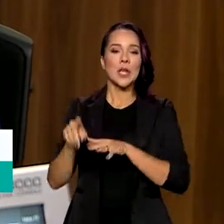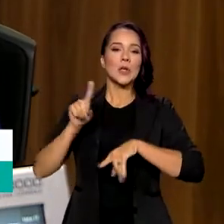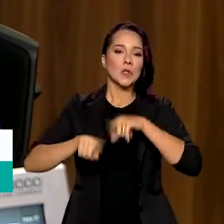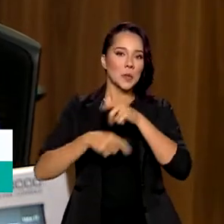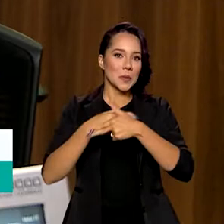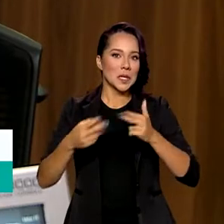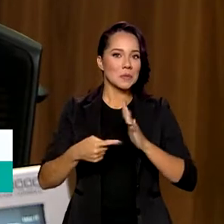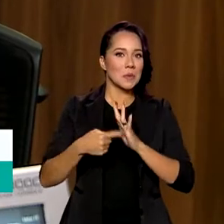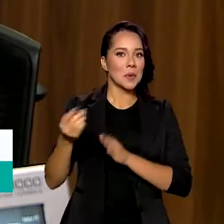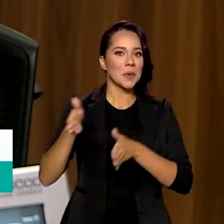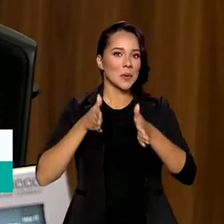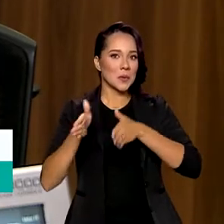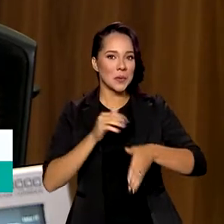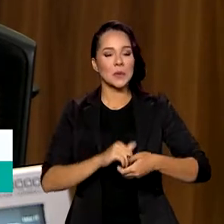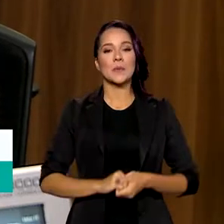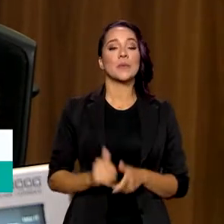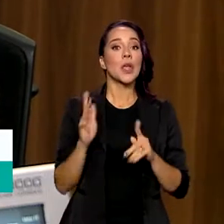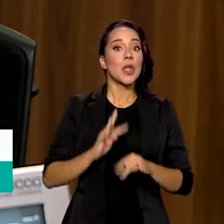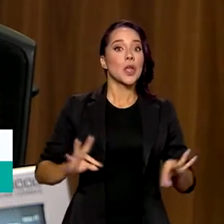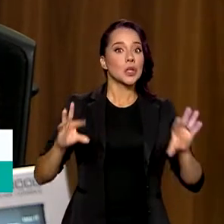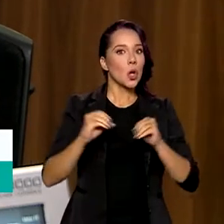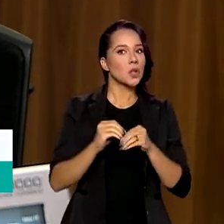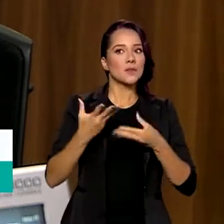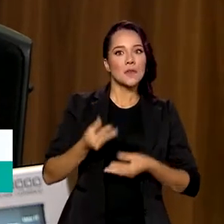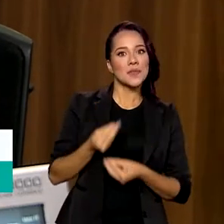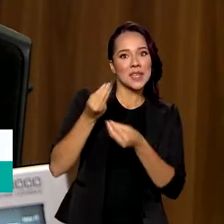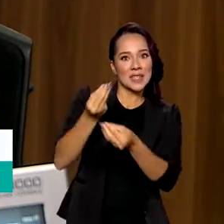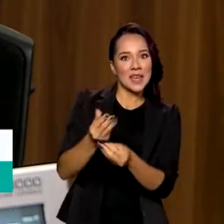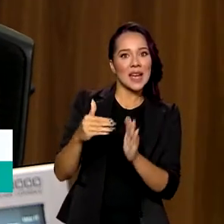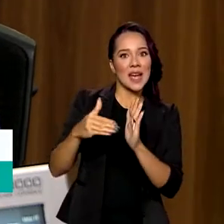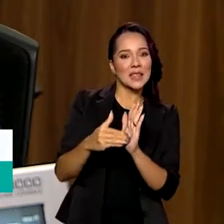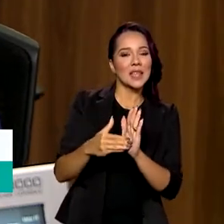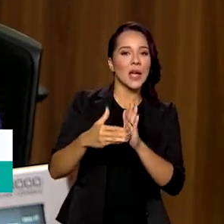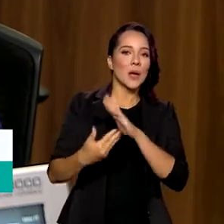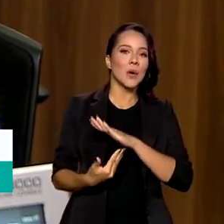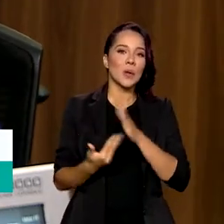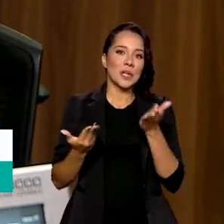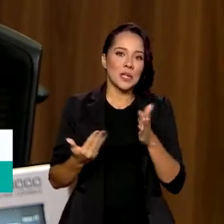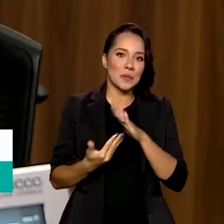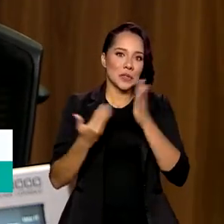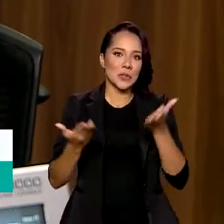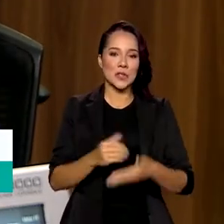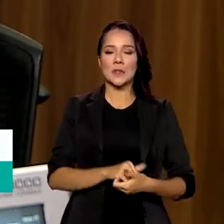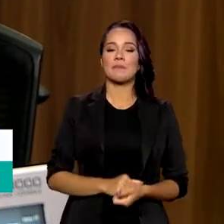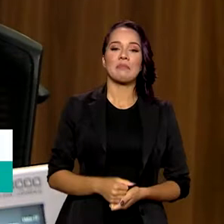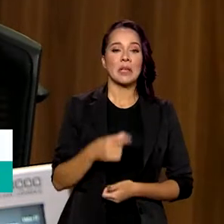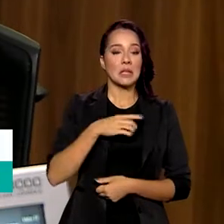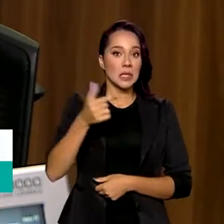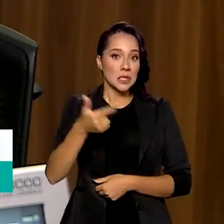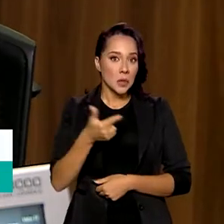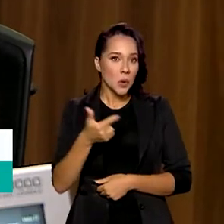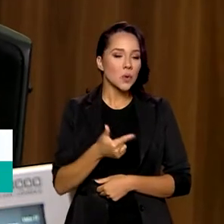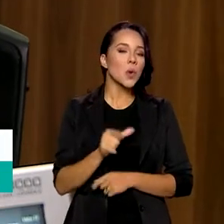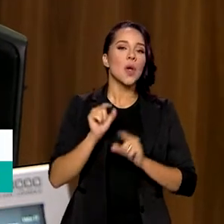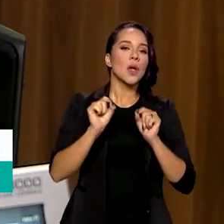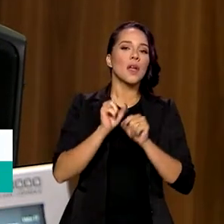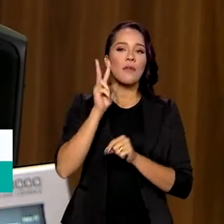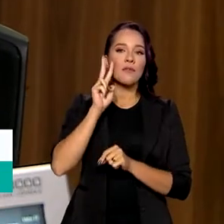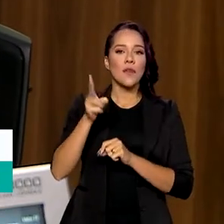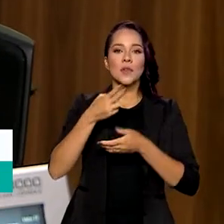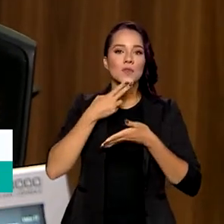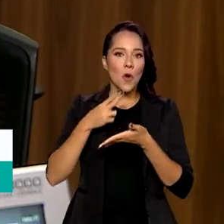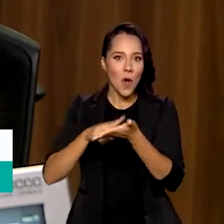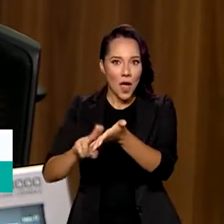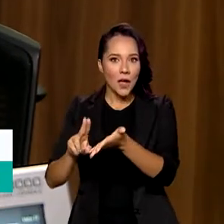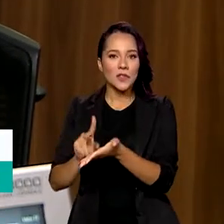de objetos para o primeiro turno não é todos eles serão entregues até a data limite definida e havendo o segundo turno que encontraram os